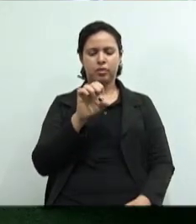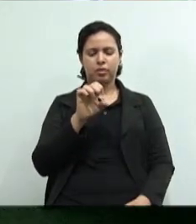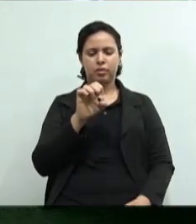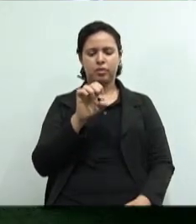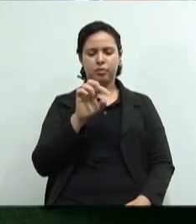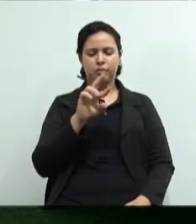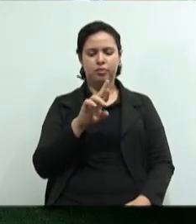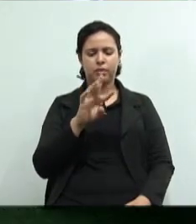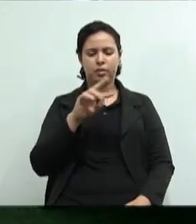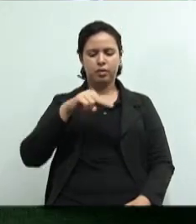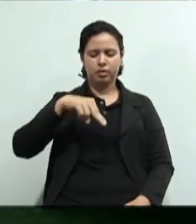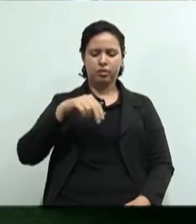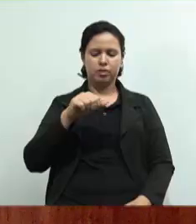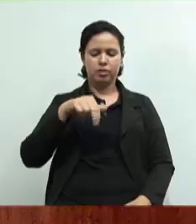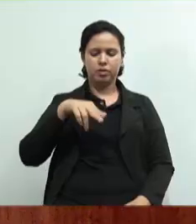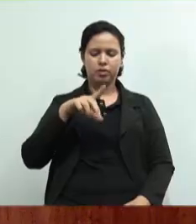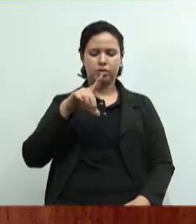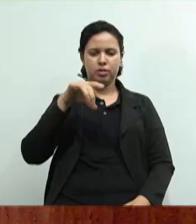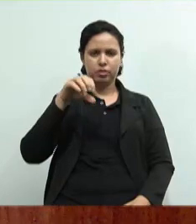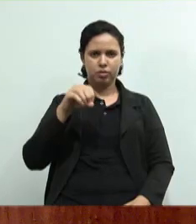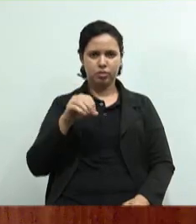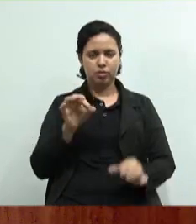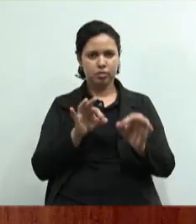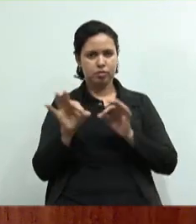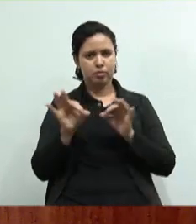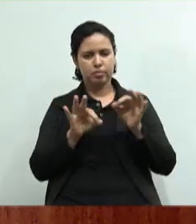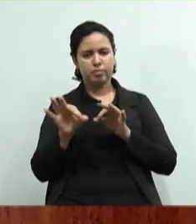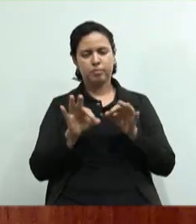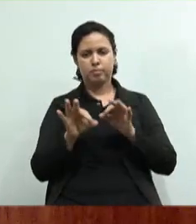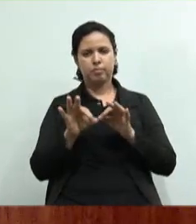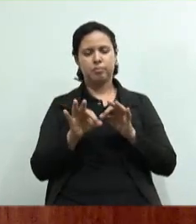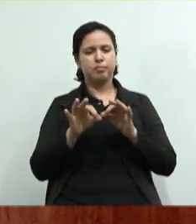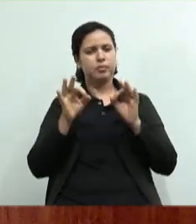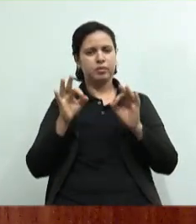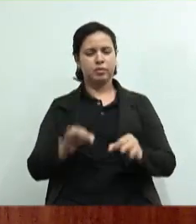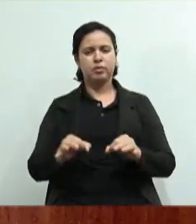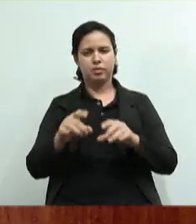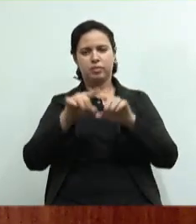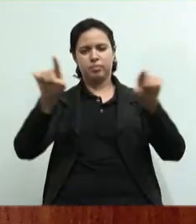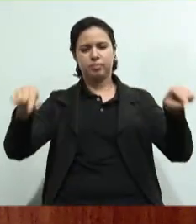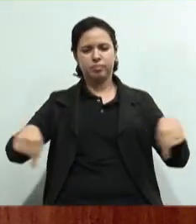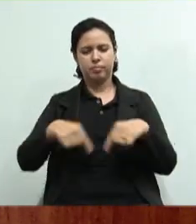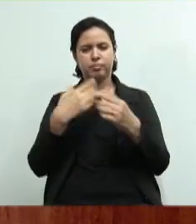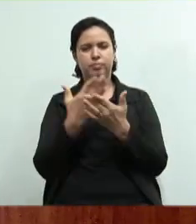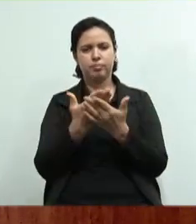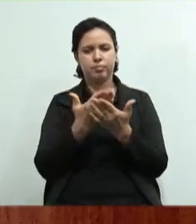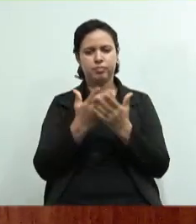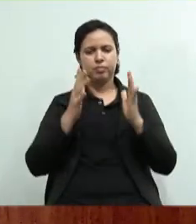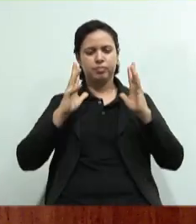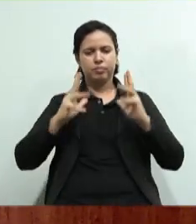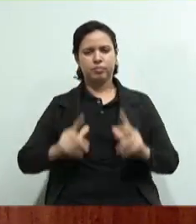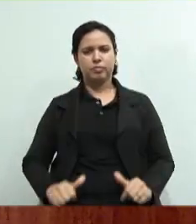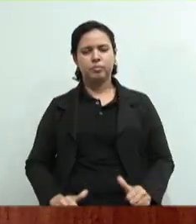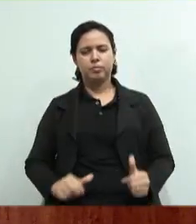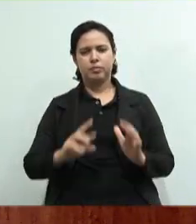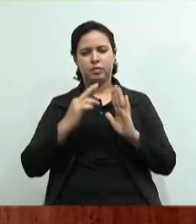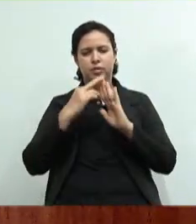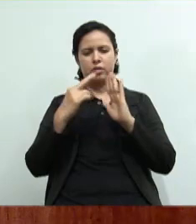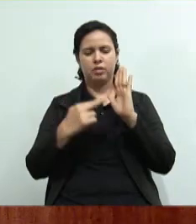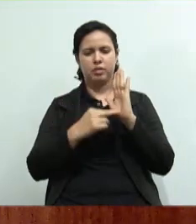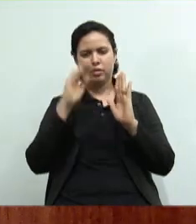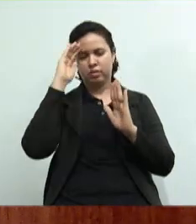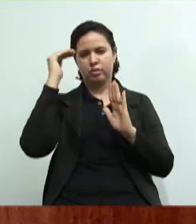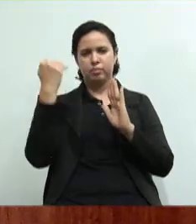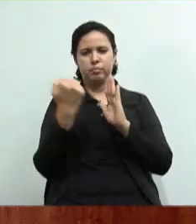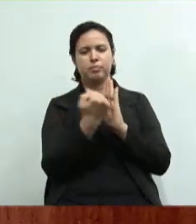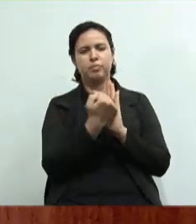Rio Pardo. Ela colocou a organização e a disciplina na sala de aula, a limpeza principalmente, o respeito às regras, né? Uhum. Então, isso